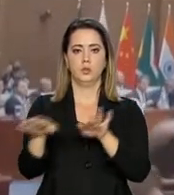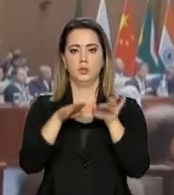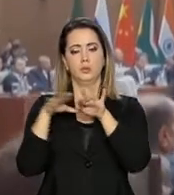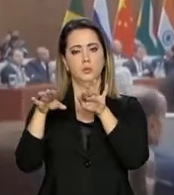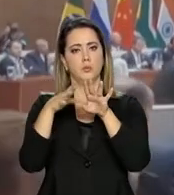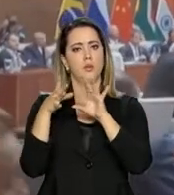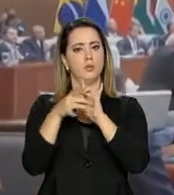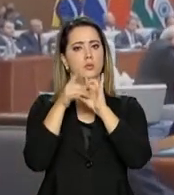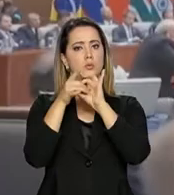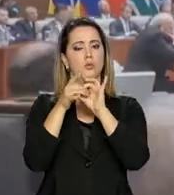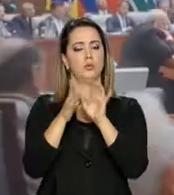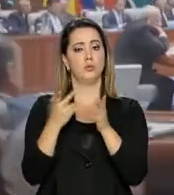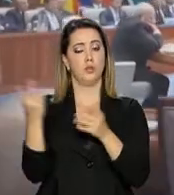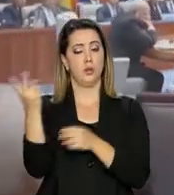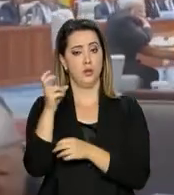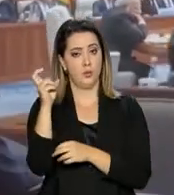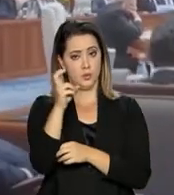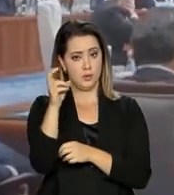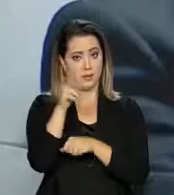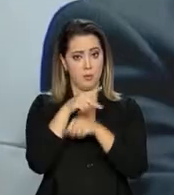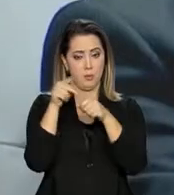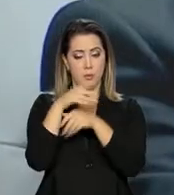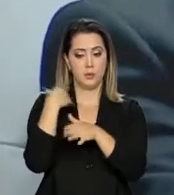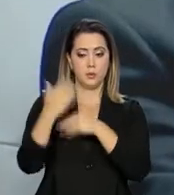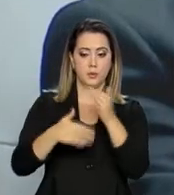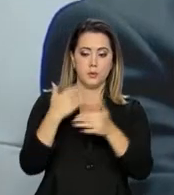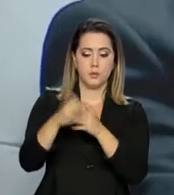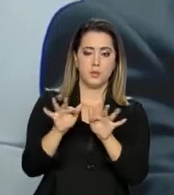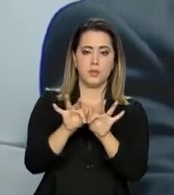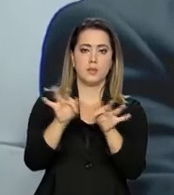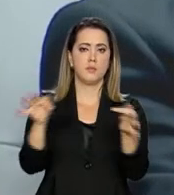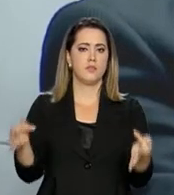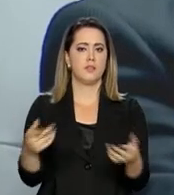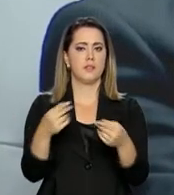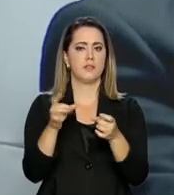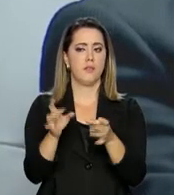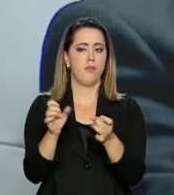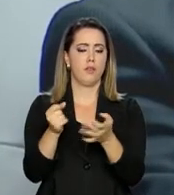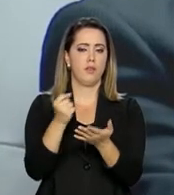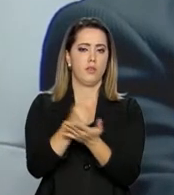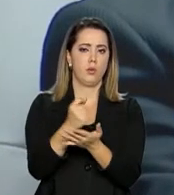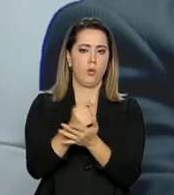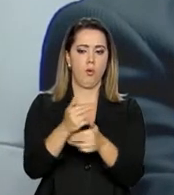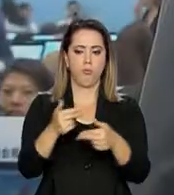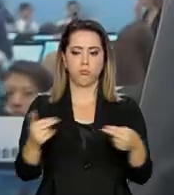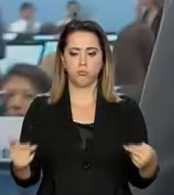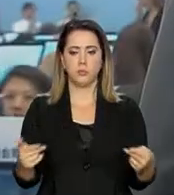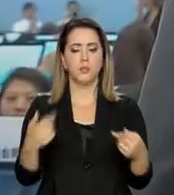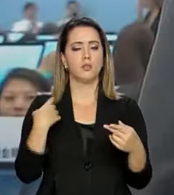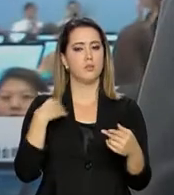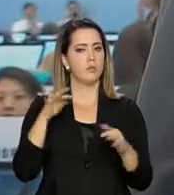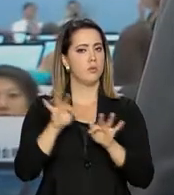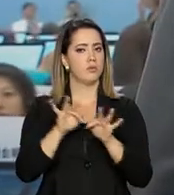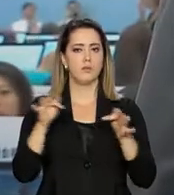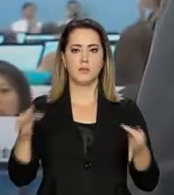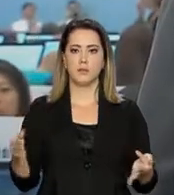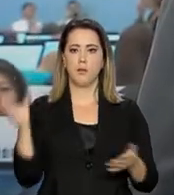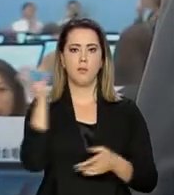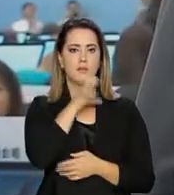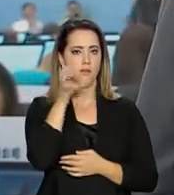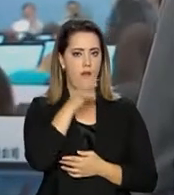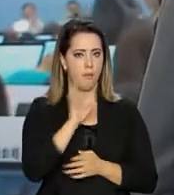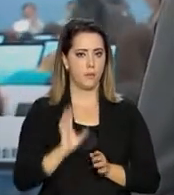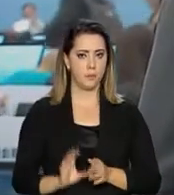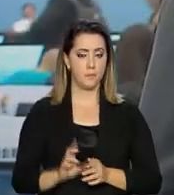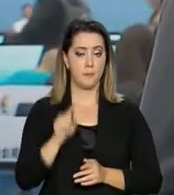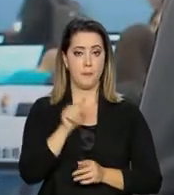nas alfândegas dos cinco países para o desembaraço dos produtos de forma mais ágil no comunicado final do encontro a